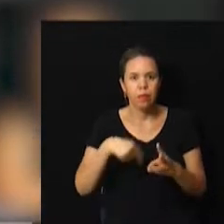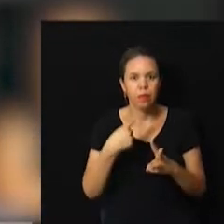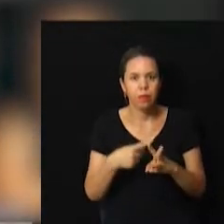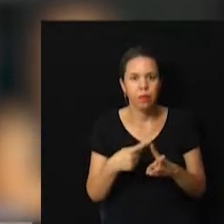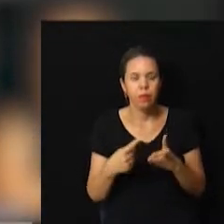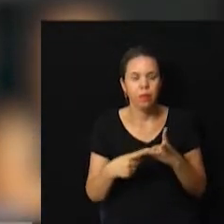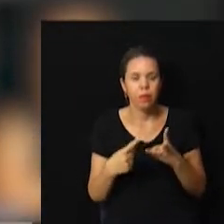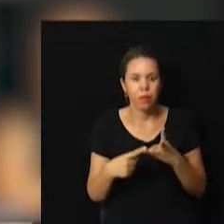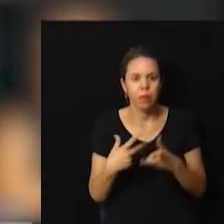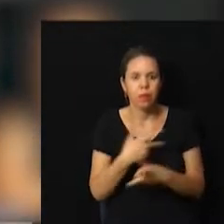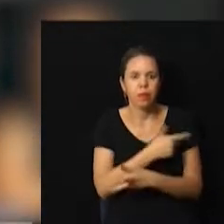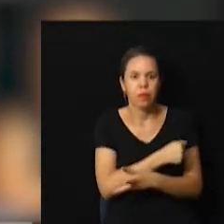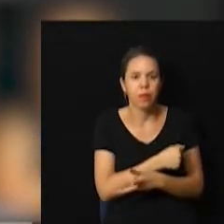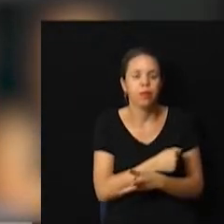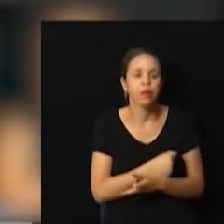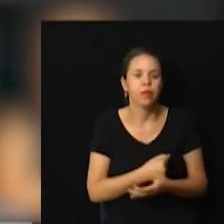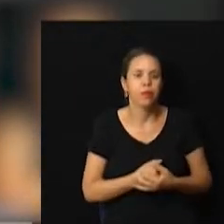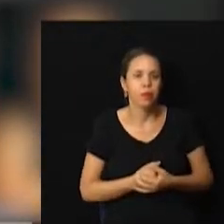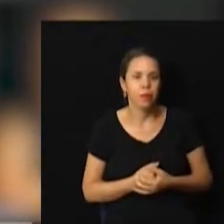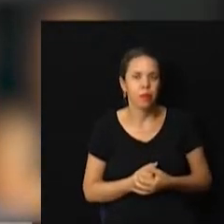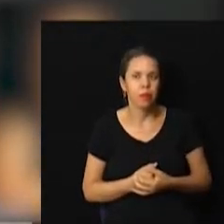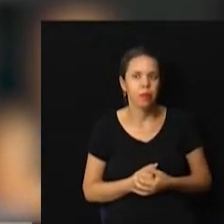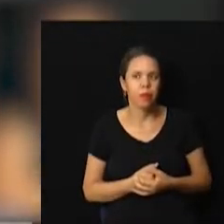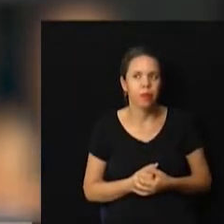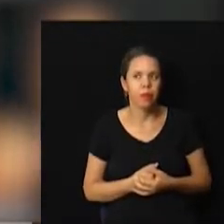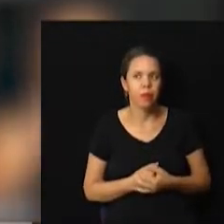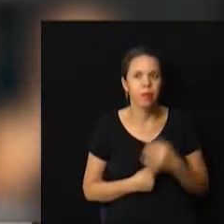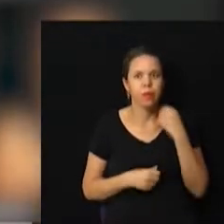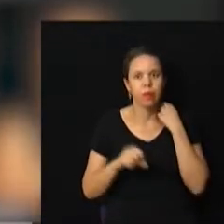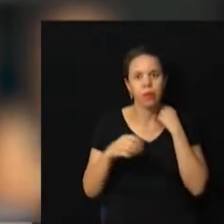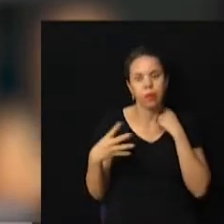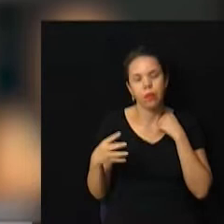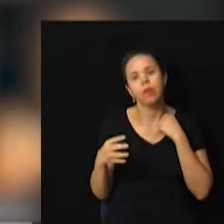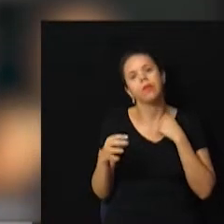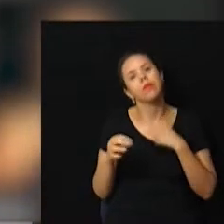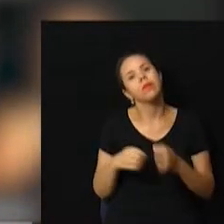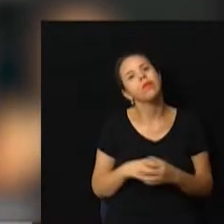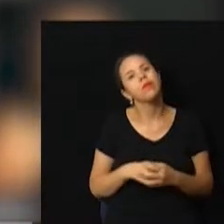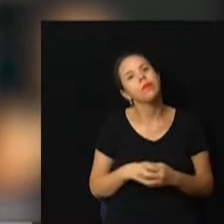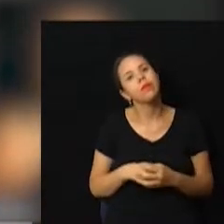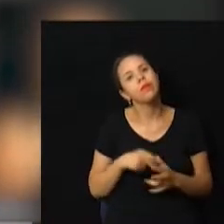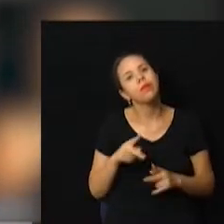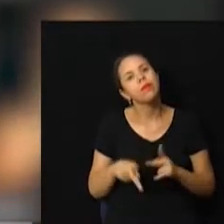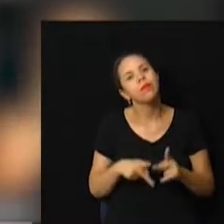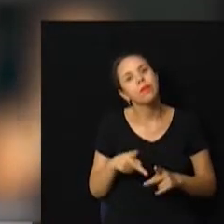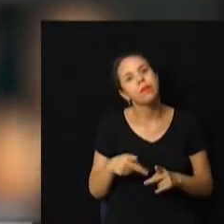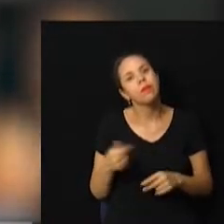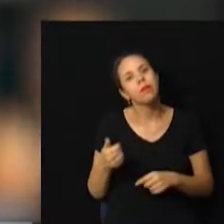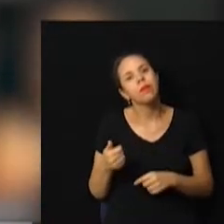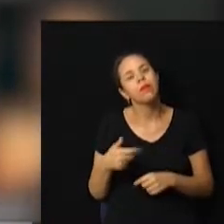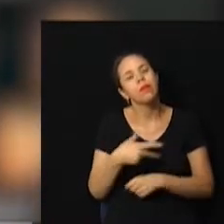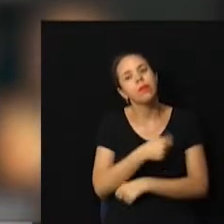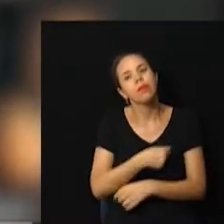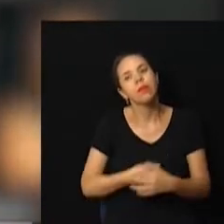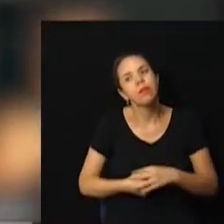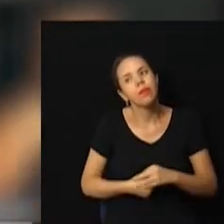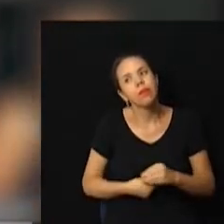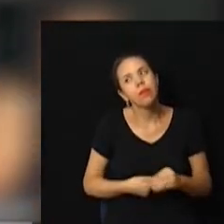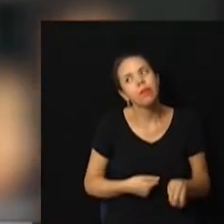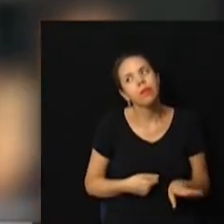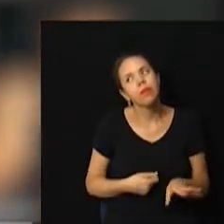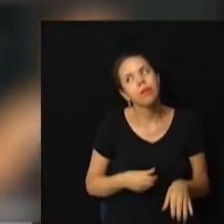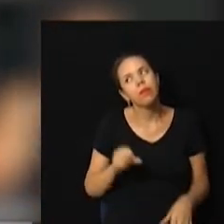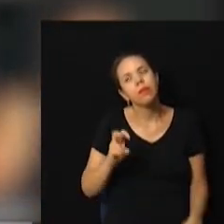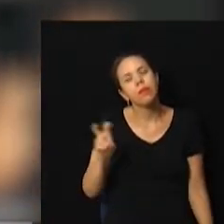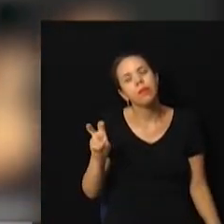dose adicional. Então, a gente fechou um ano com 94,8% da população adulta com pelo menos uma dose,